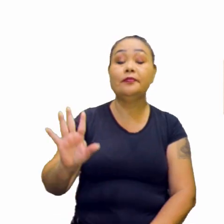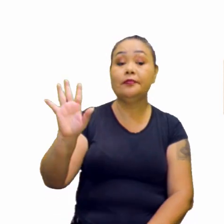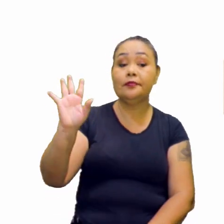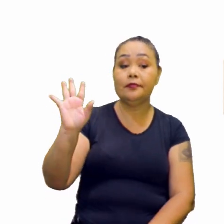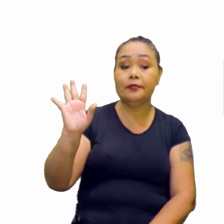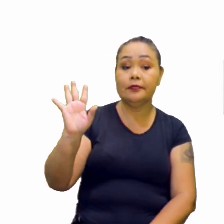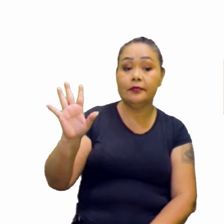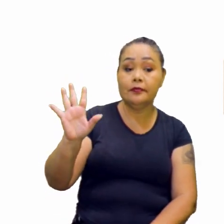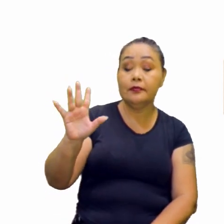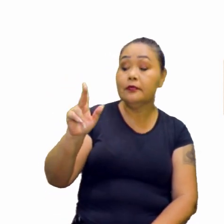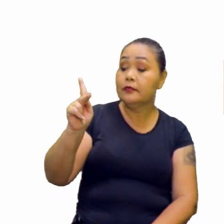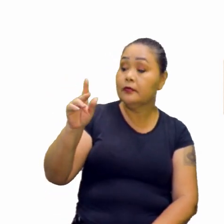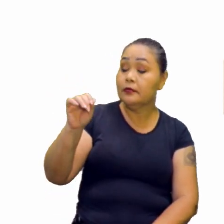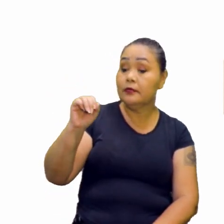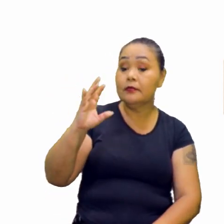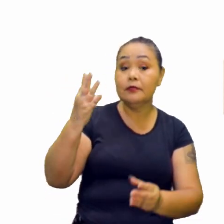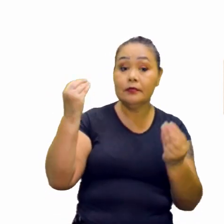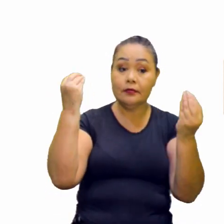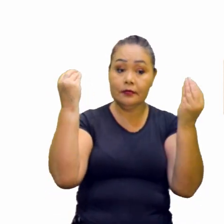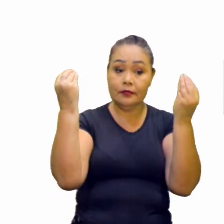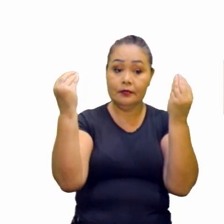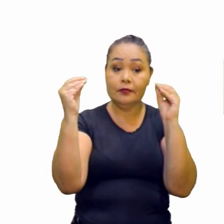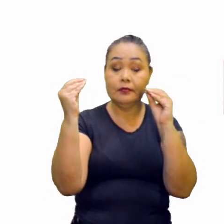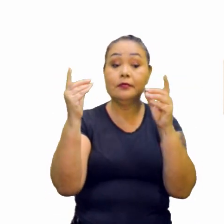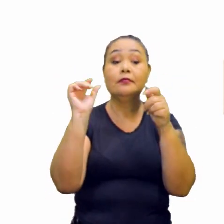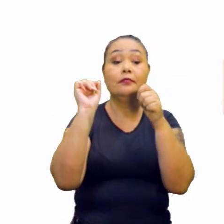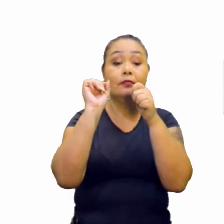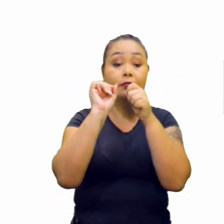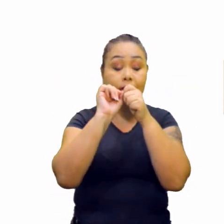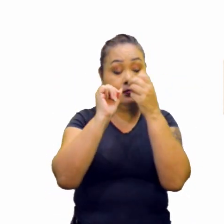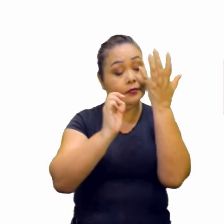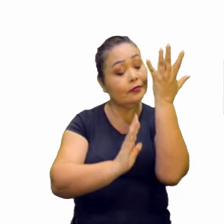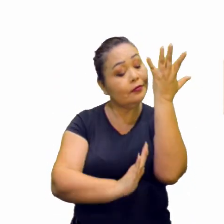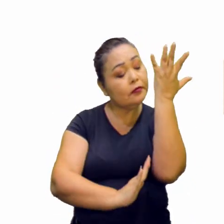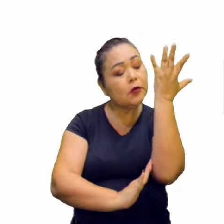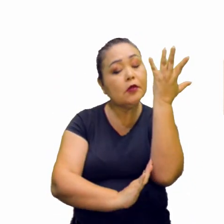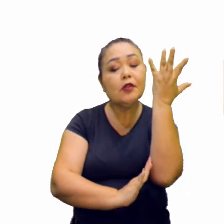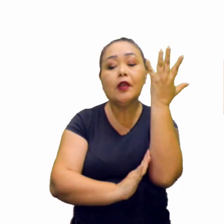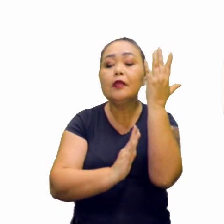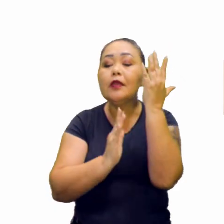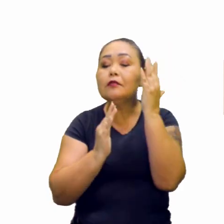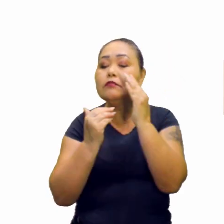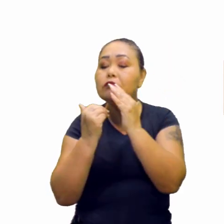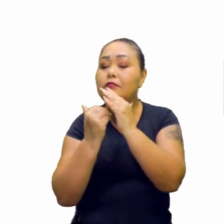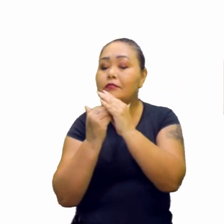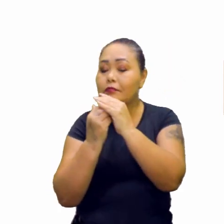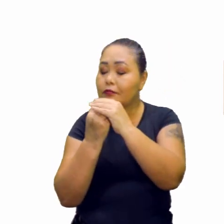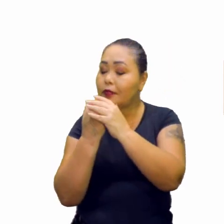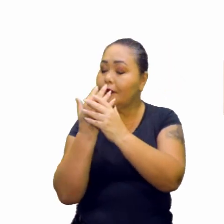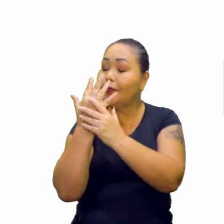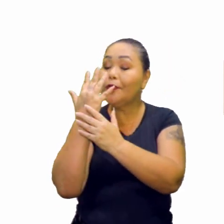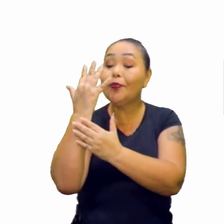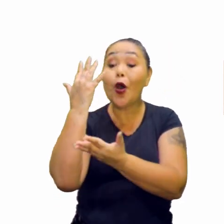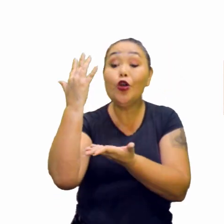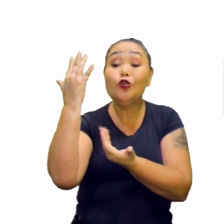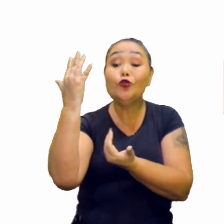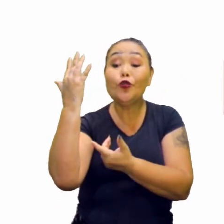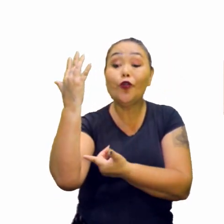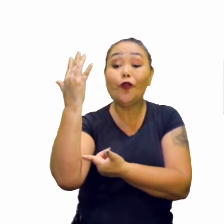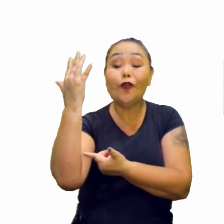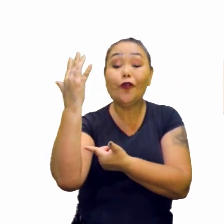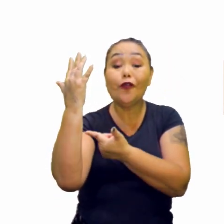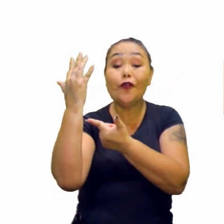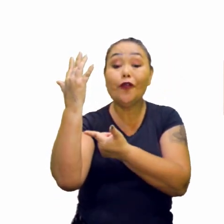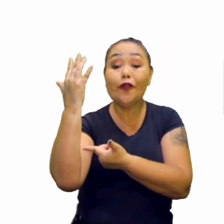A poda de formação, feita com a planta ainda jovem, de modo a conduzi-la